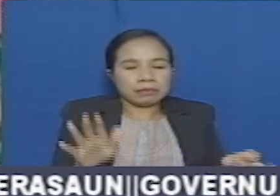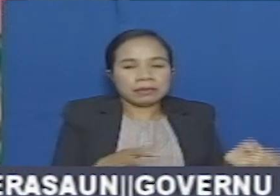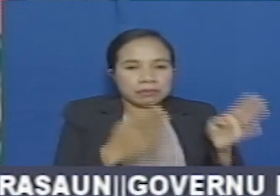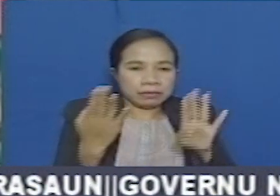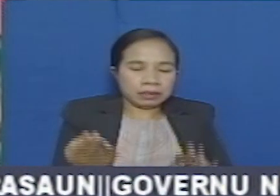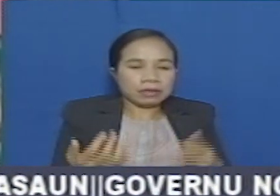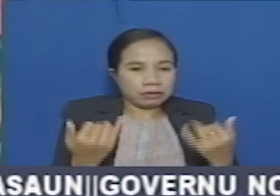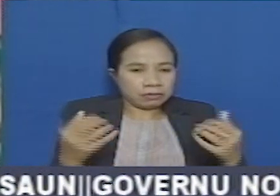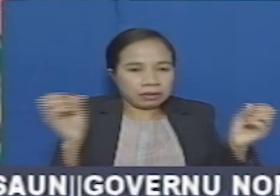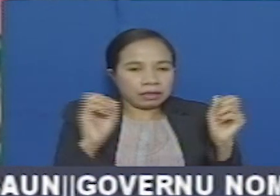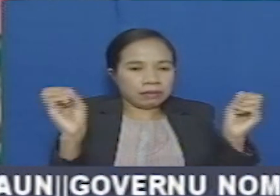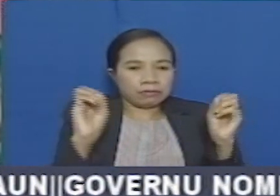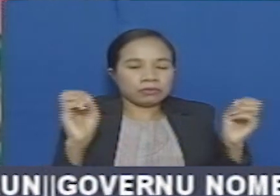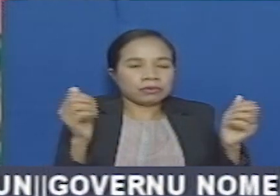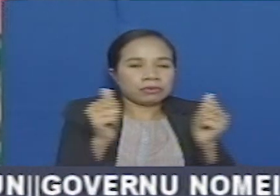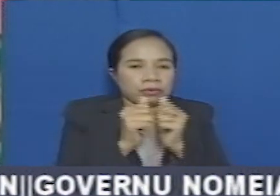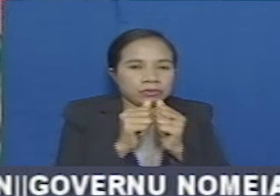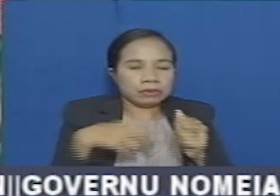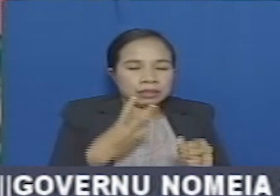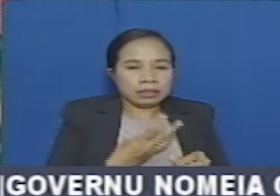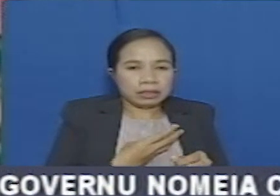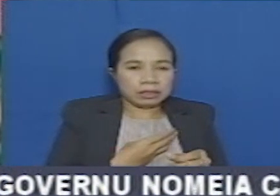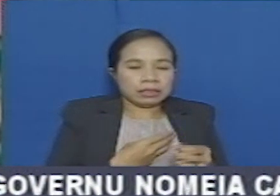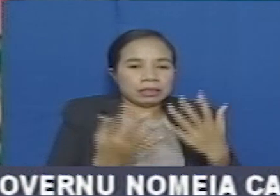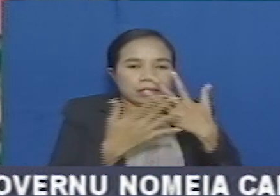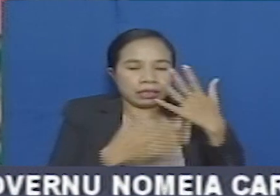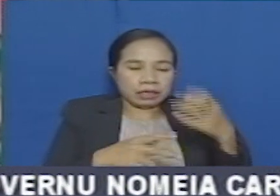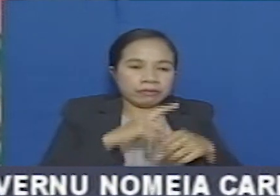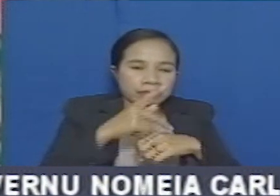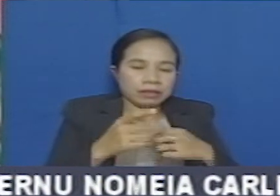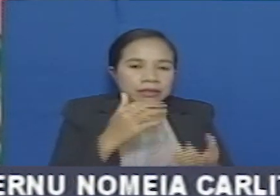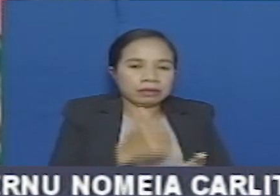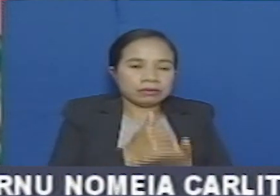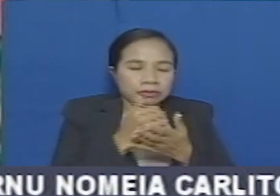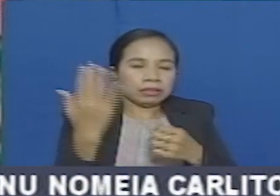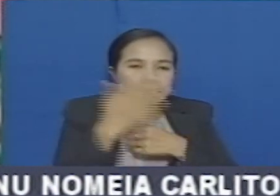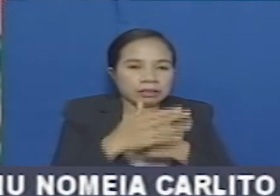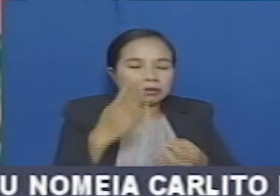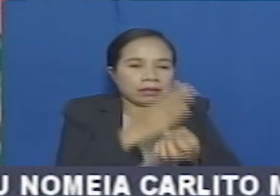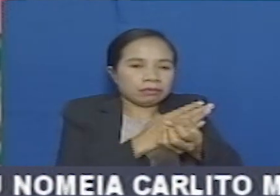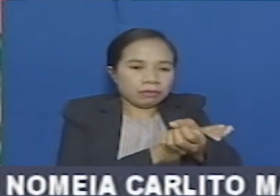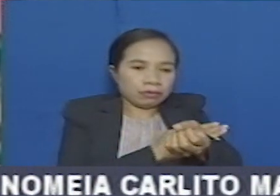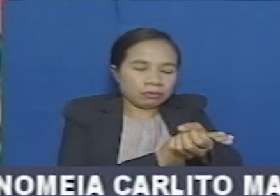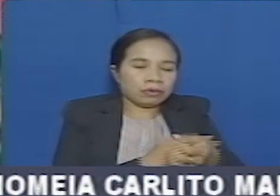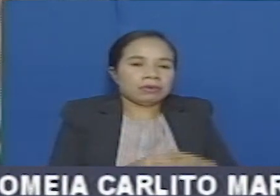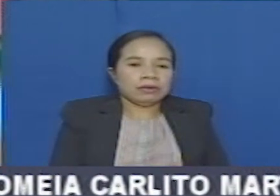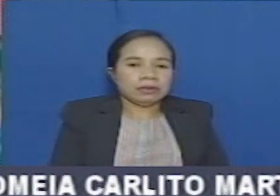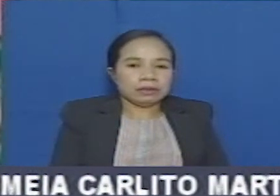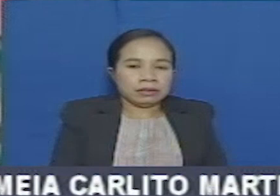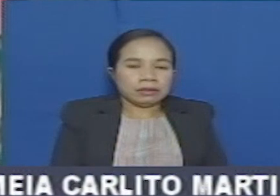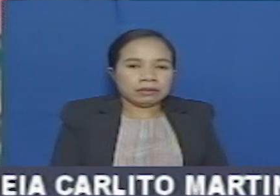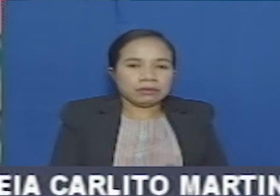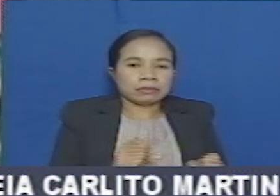muito bonito. Minha rana faca. Atuari nação ainda nem, atuai buras, sai na